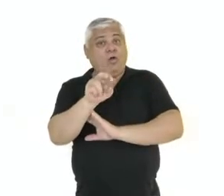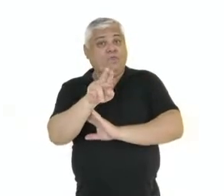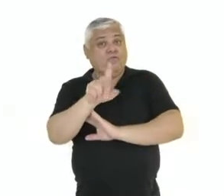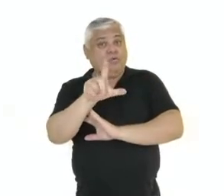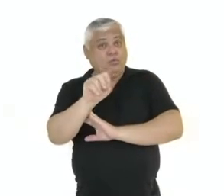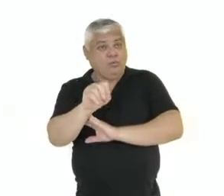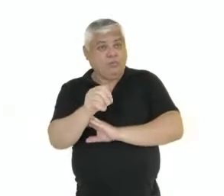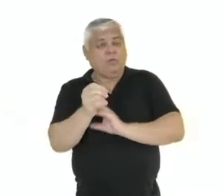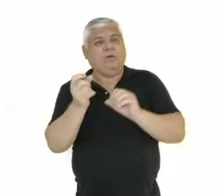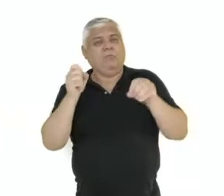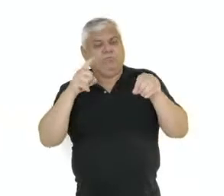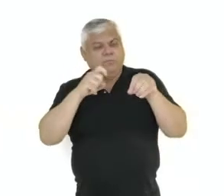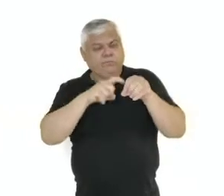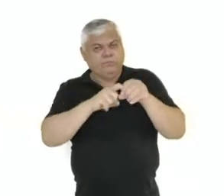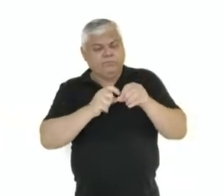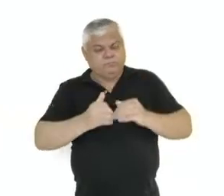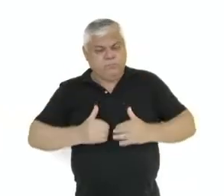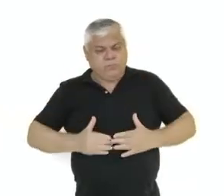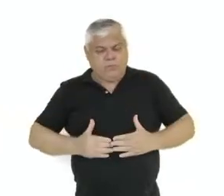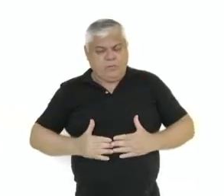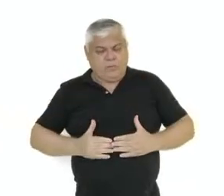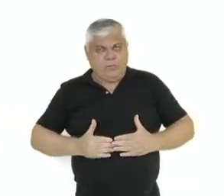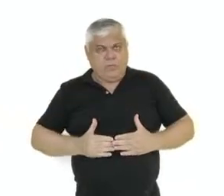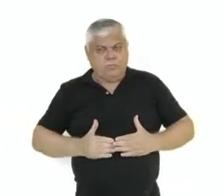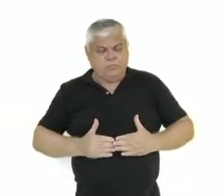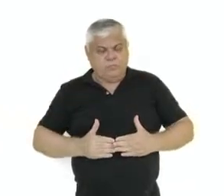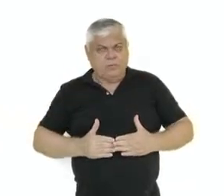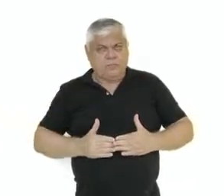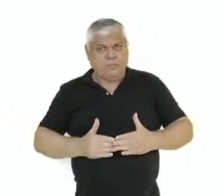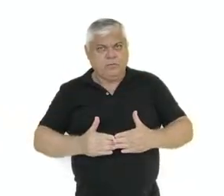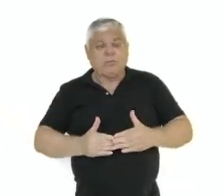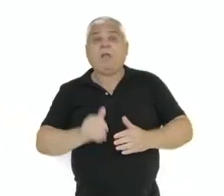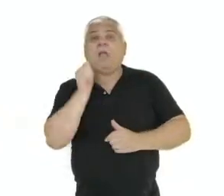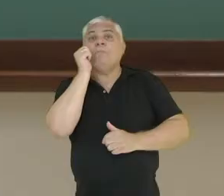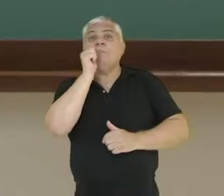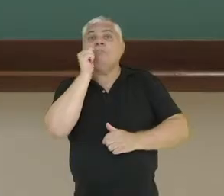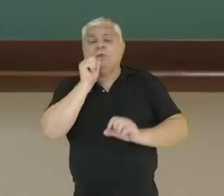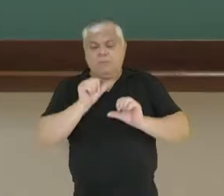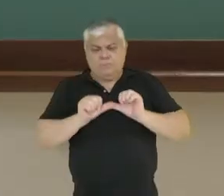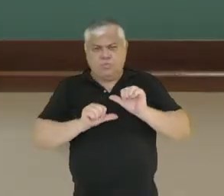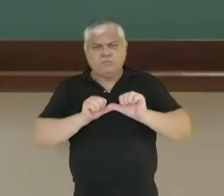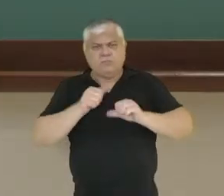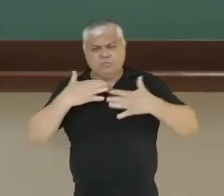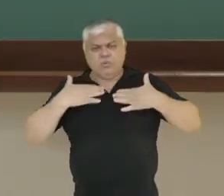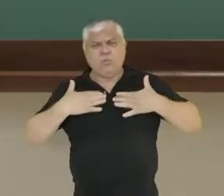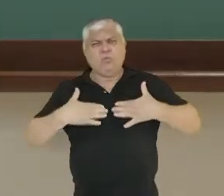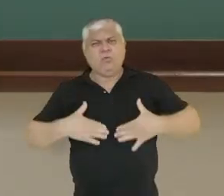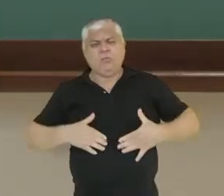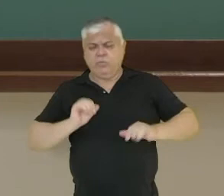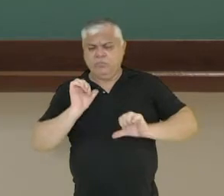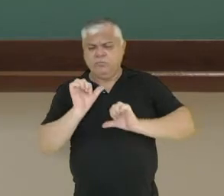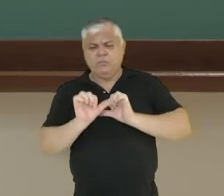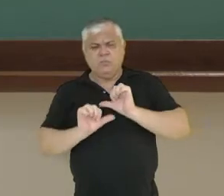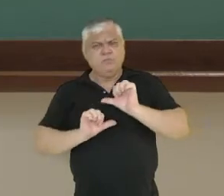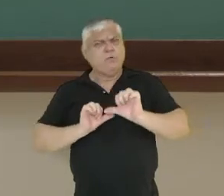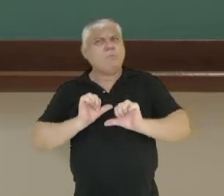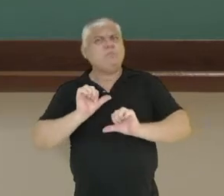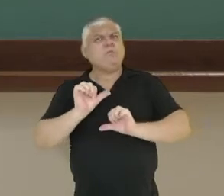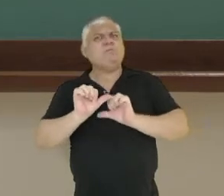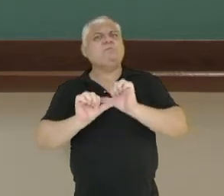fecundado, né, até o nascimento do bebê. E o corpo da mulher vai passar por várias transformações ao longo desse